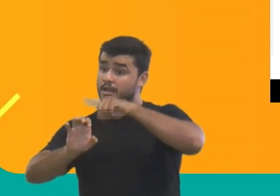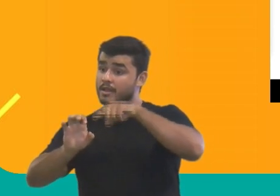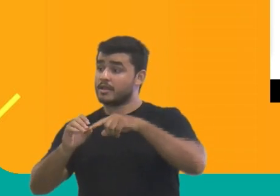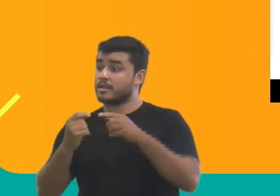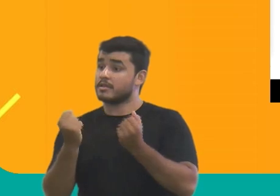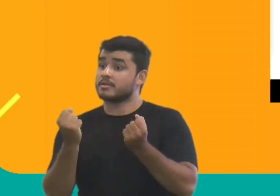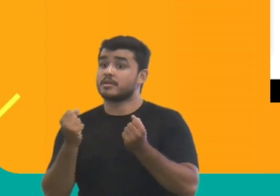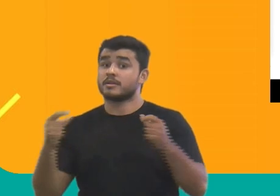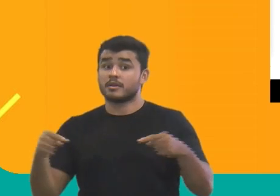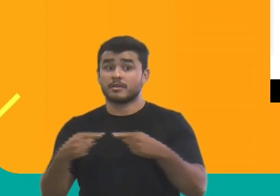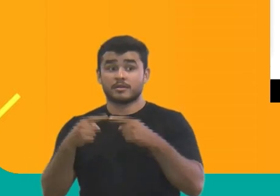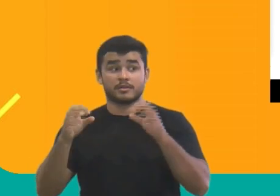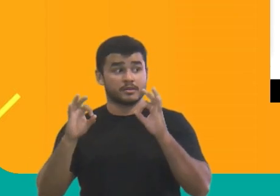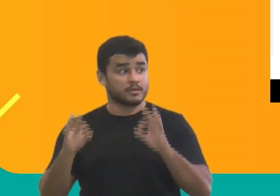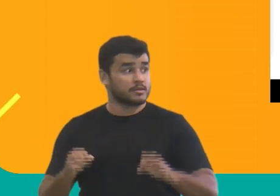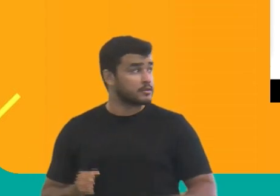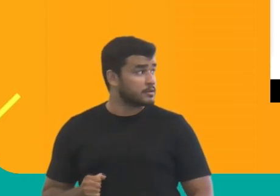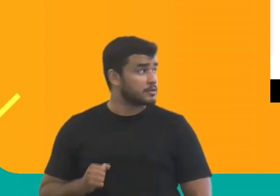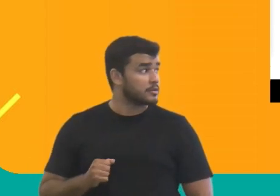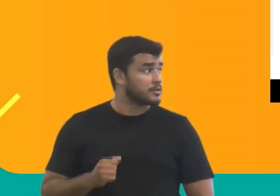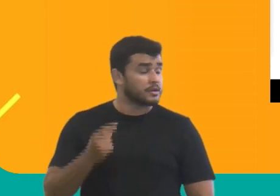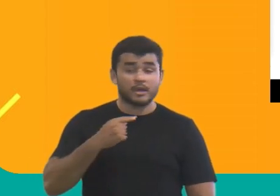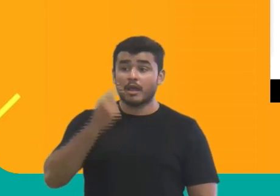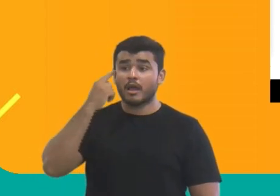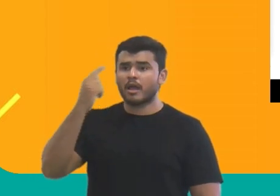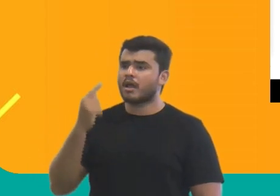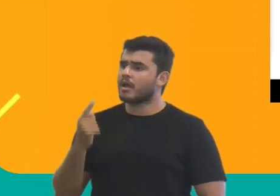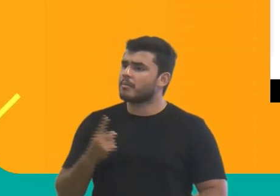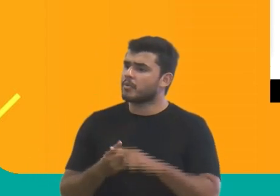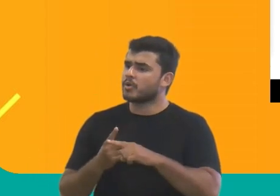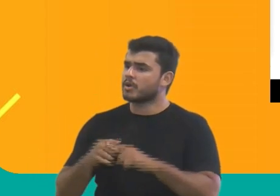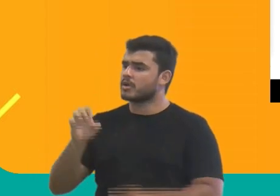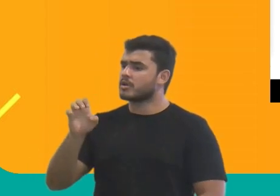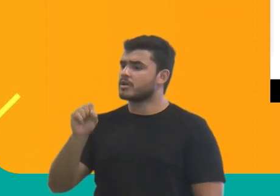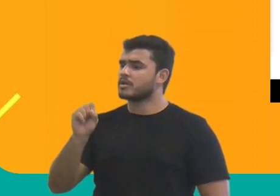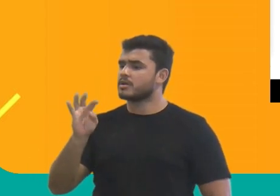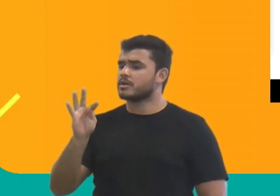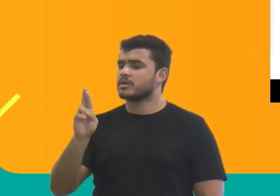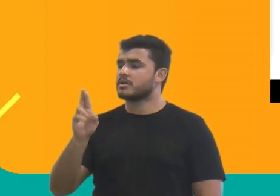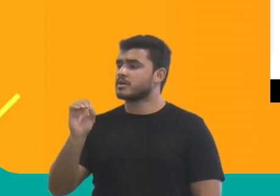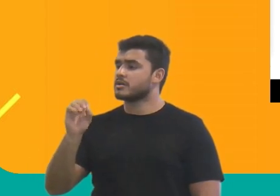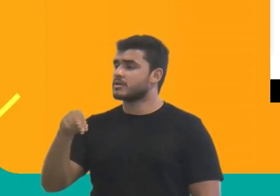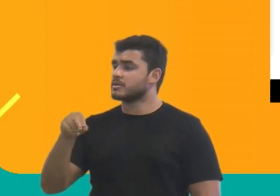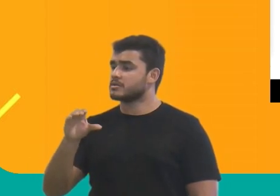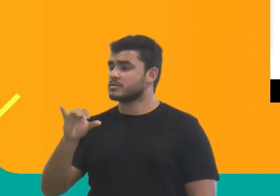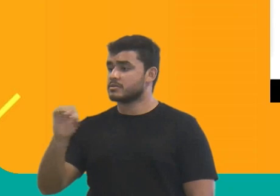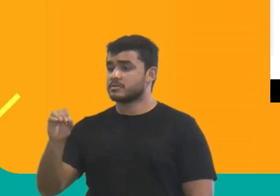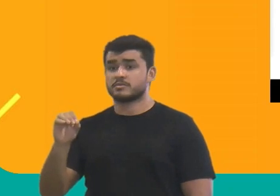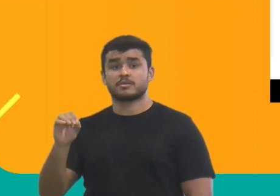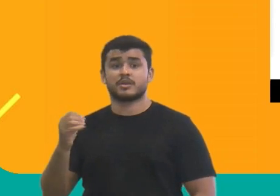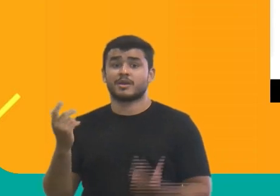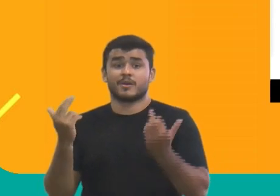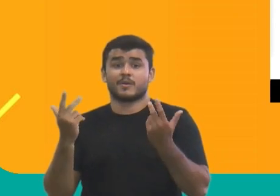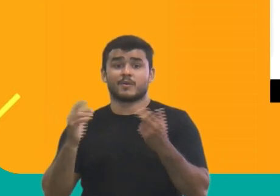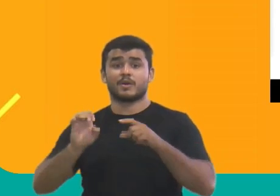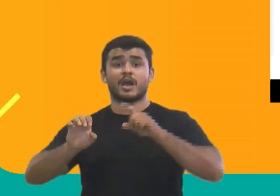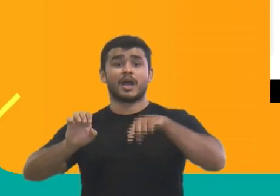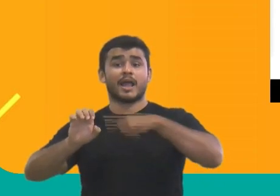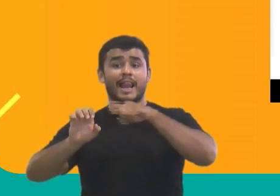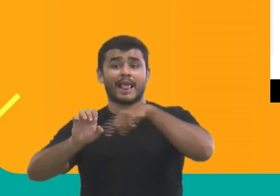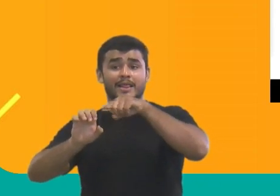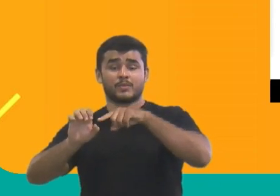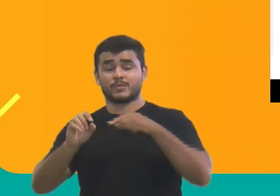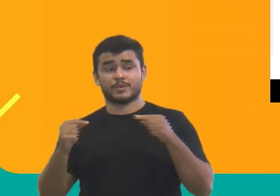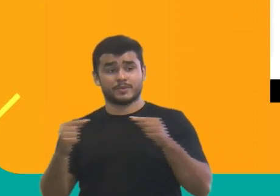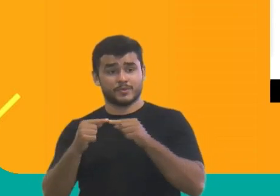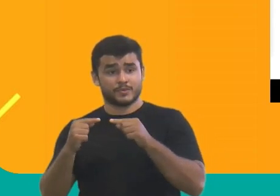permite, aí a explicação técnica de por que ele enfiou o estrôncio aí. Porque o estrôncio é um elemento que tem a mesma quantidade de elétrons na camada de